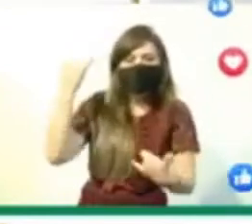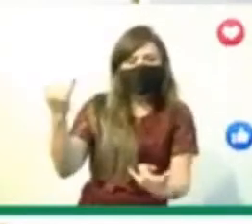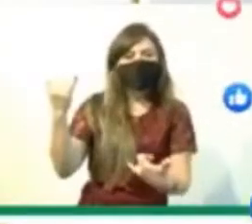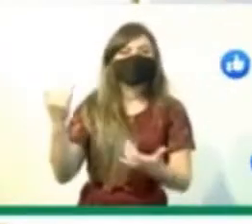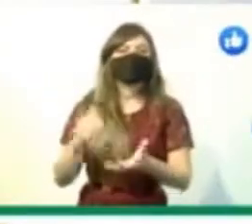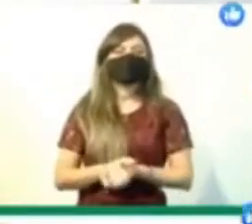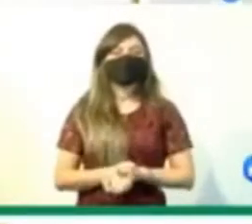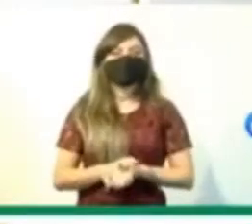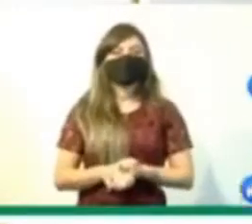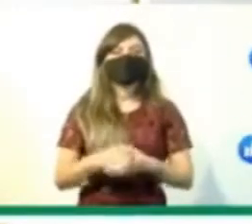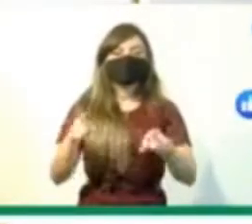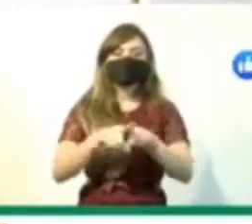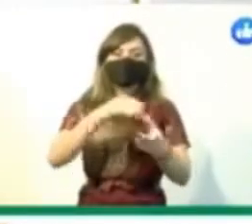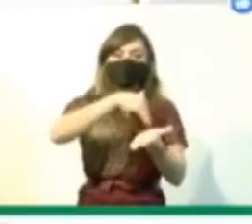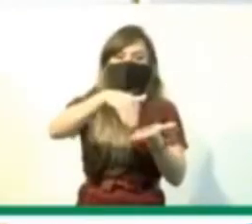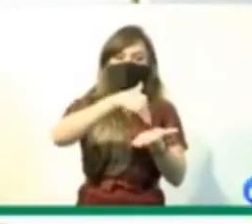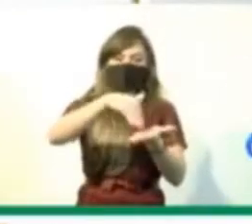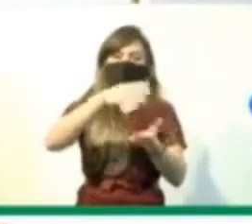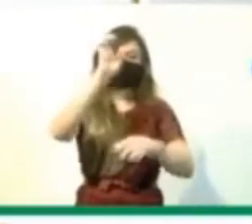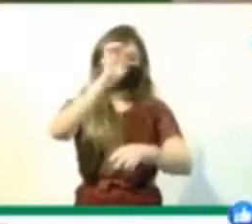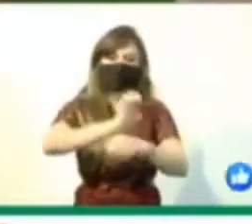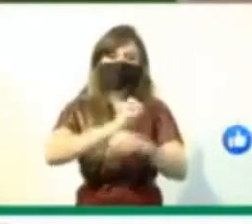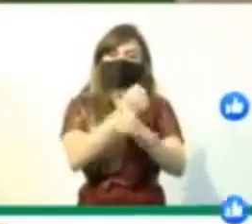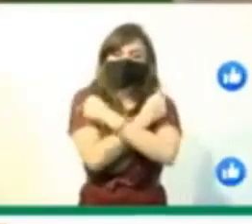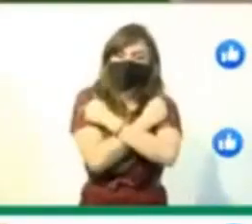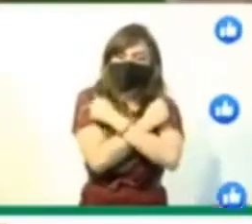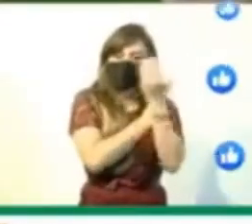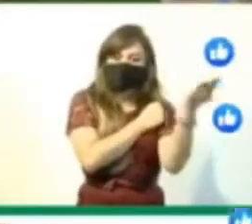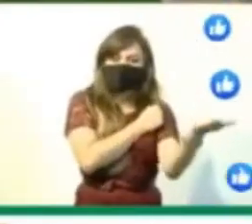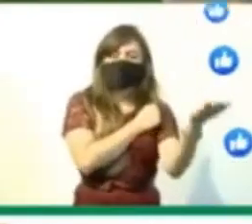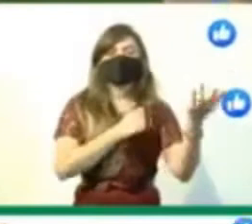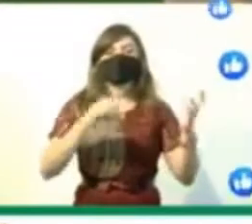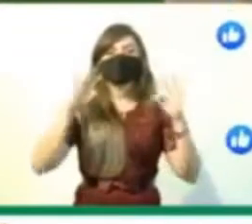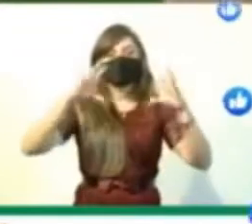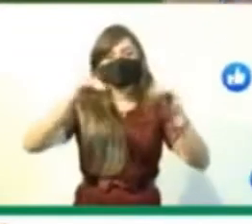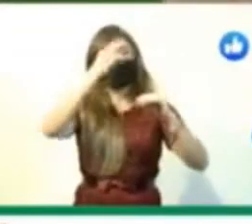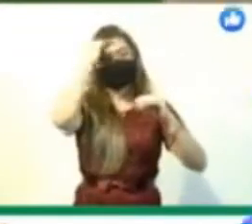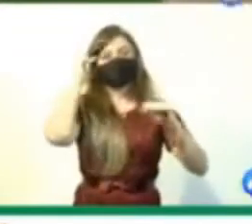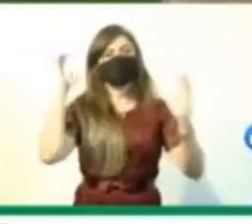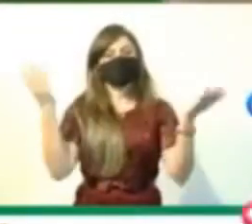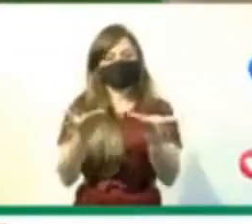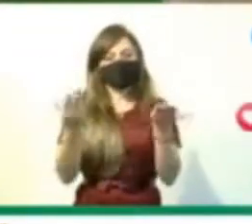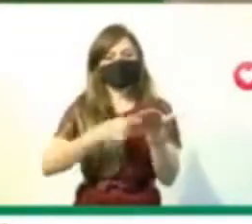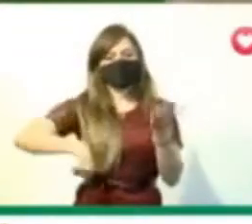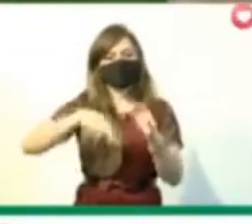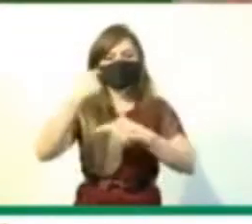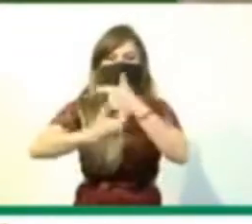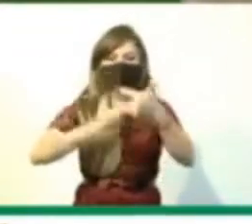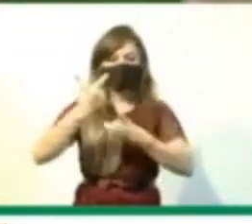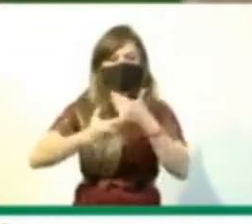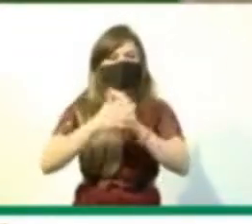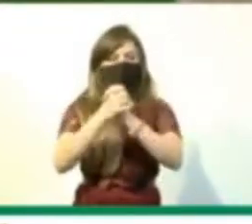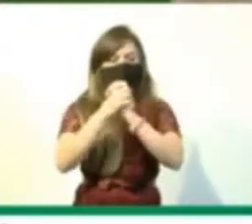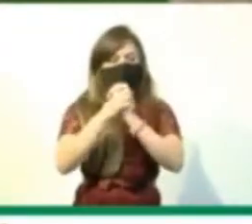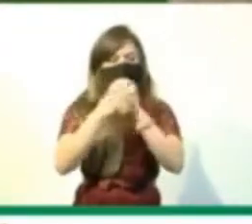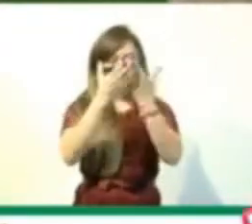Isolda Sela, o secretário Rogério e todos aí que fazem o laço da abolição, nossas cordiais saudações.